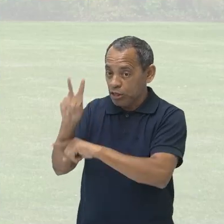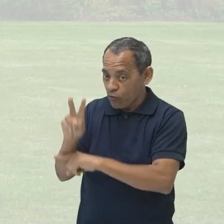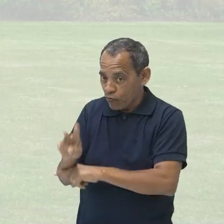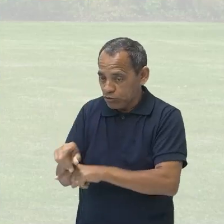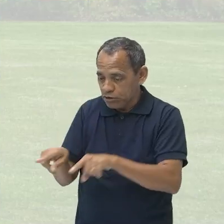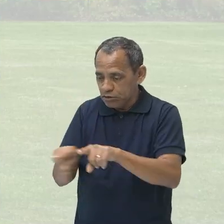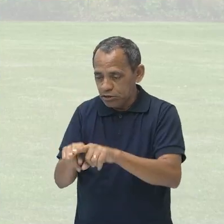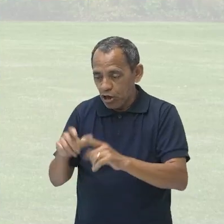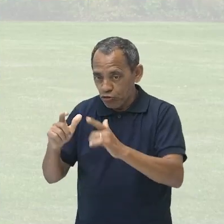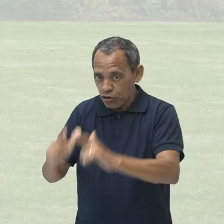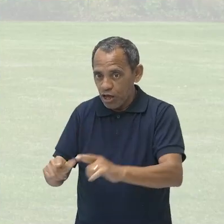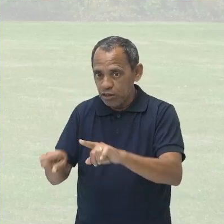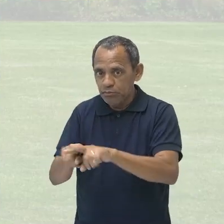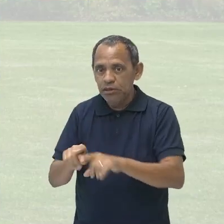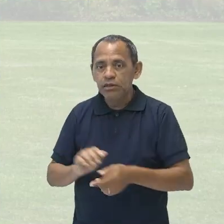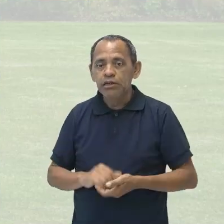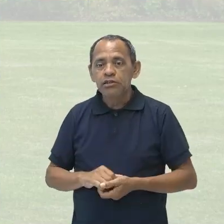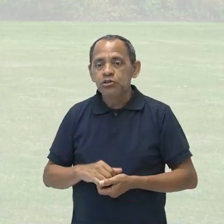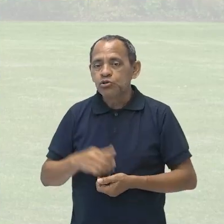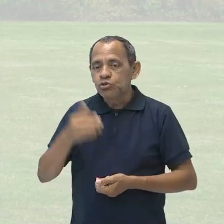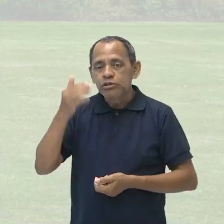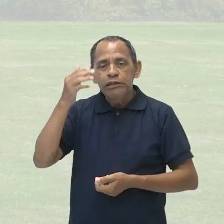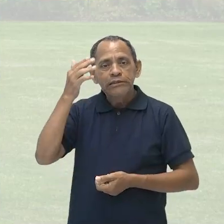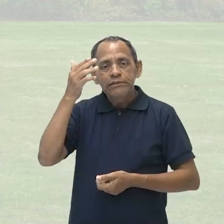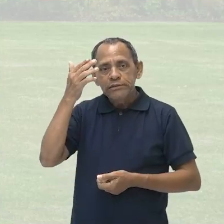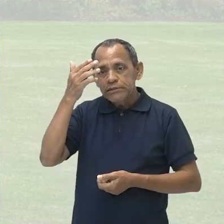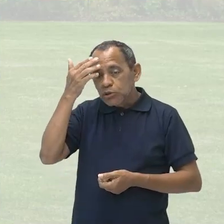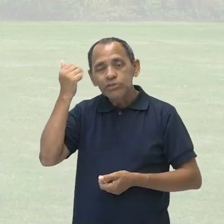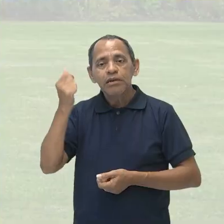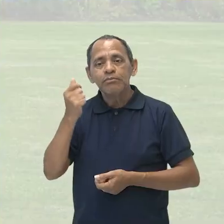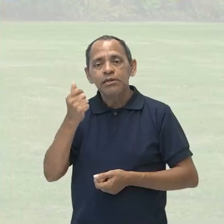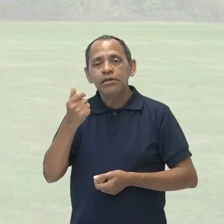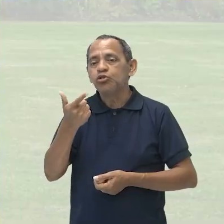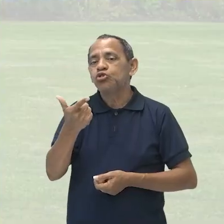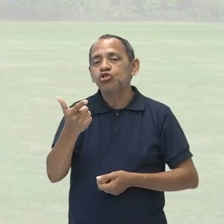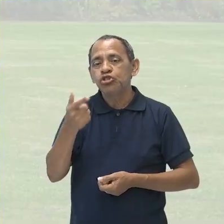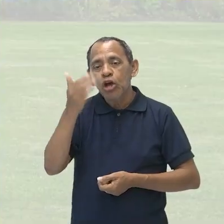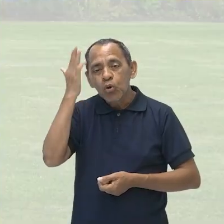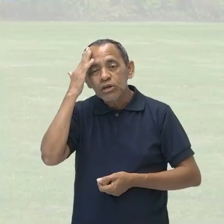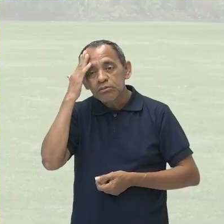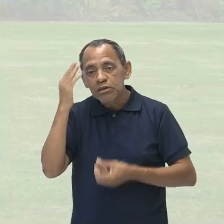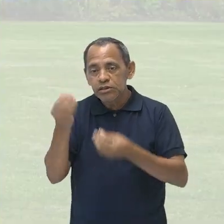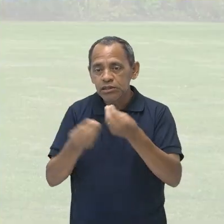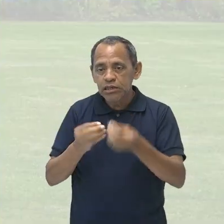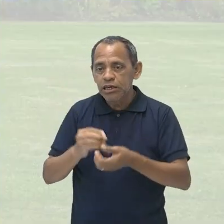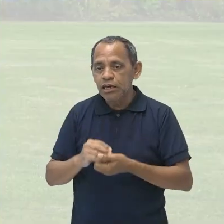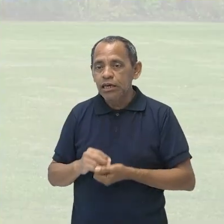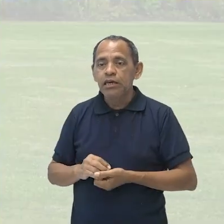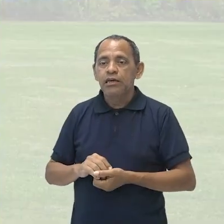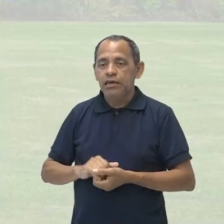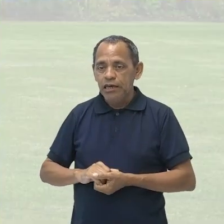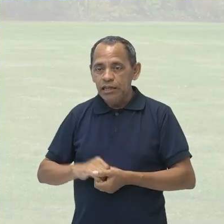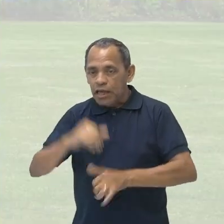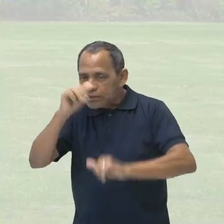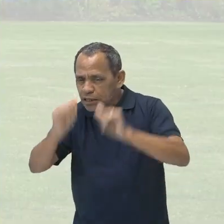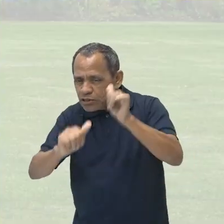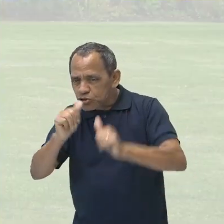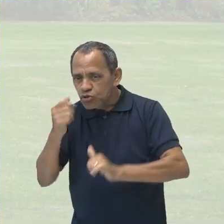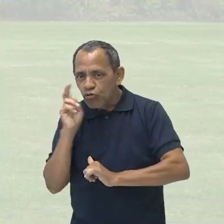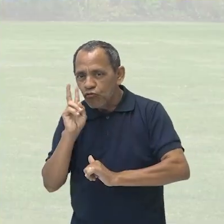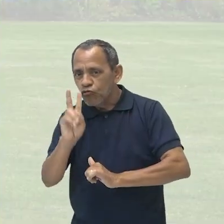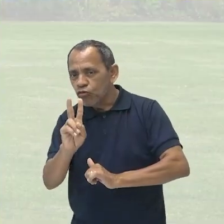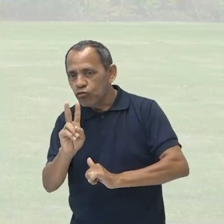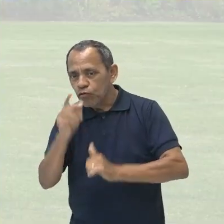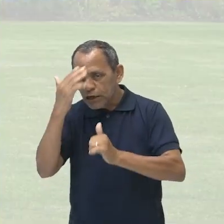que sequer sabia que aquele rapaz havia furtado a flor do jardim, ele interpretou aquilo como um lixo. Então vejam